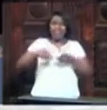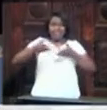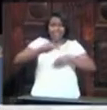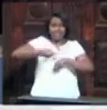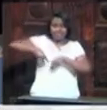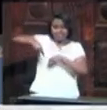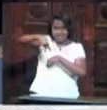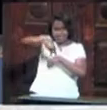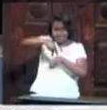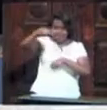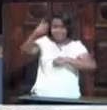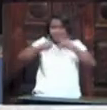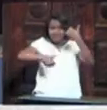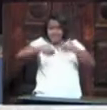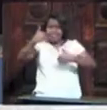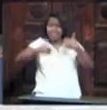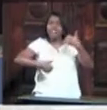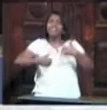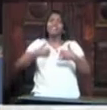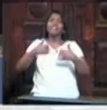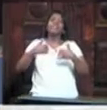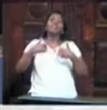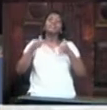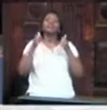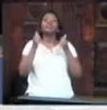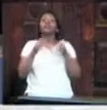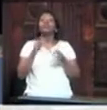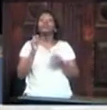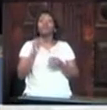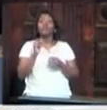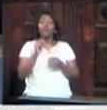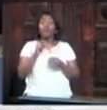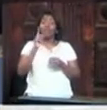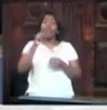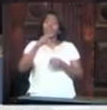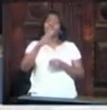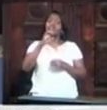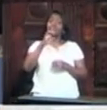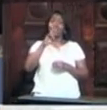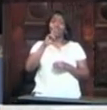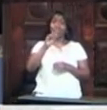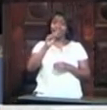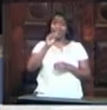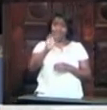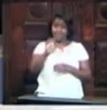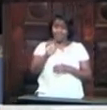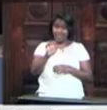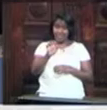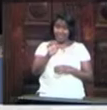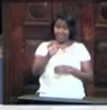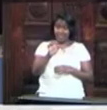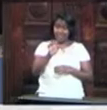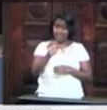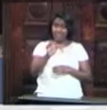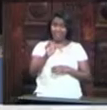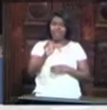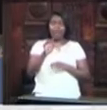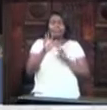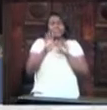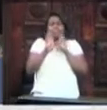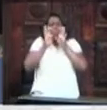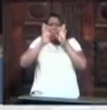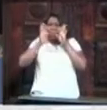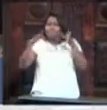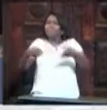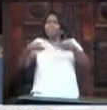tribuna para tratar da questão da SEDAI, mas com uma abordagem